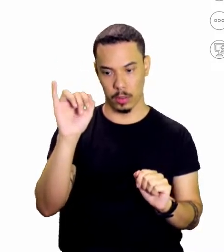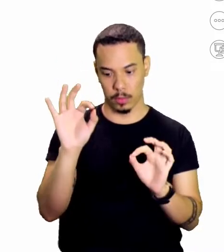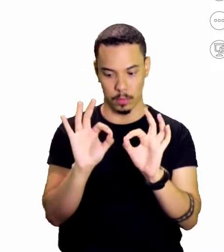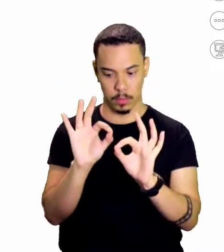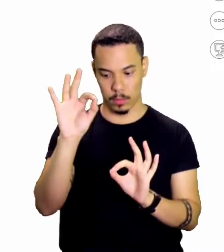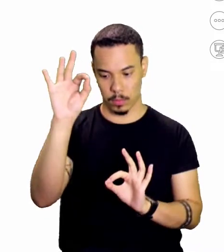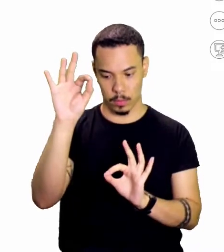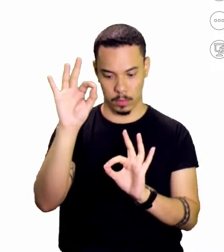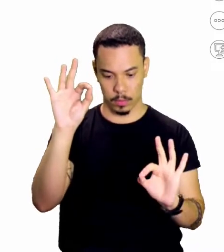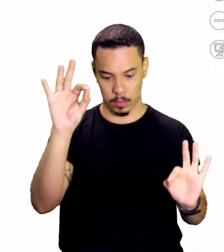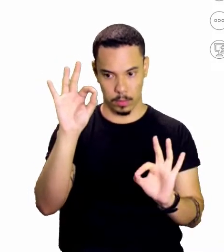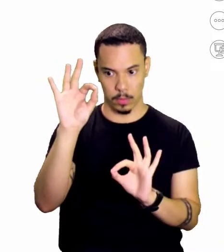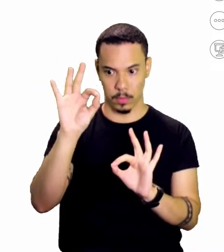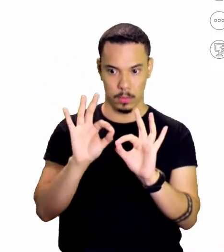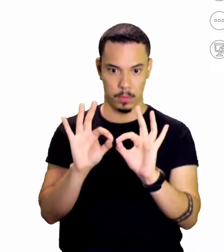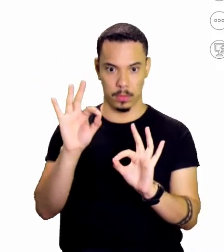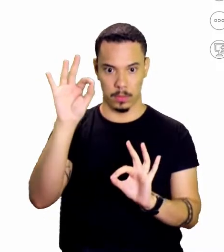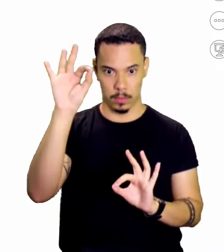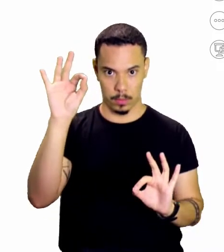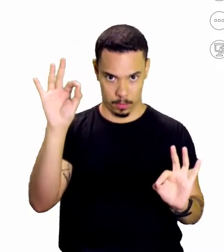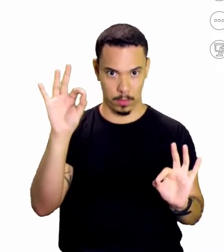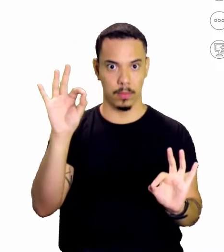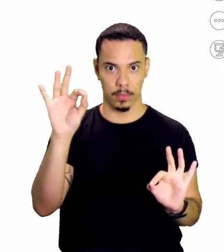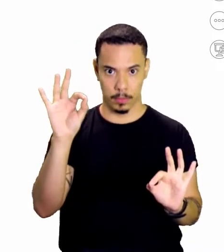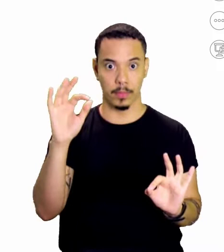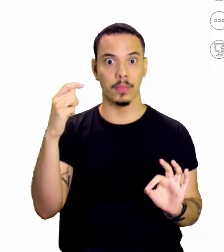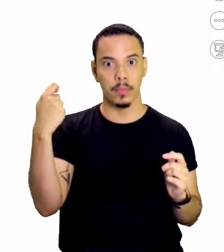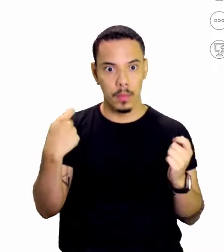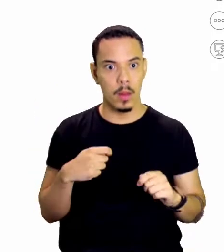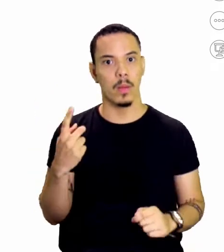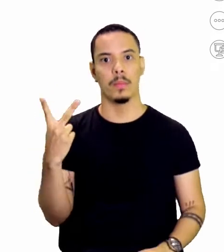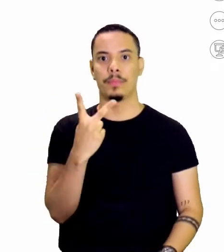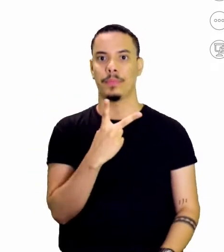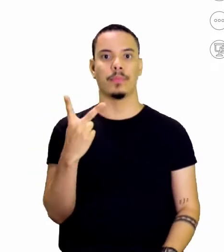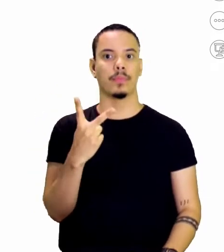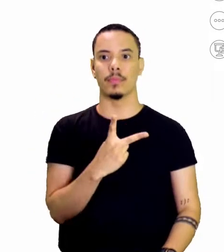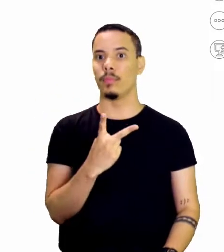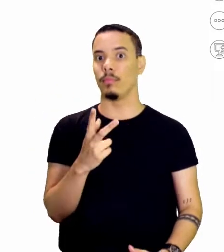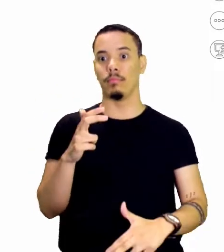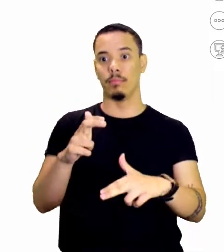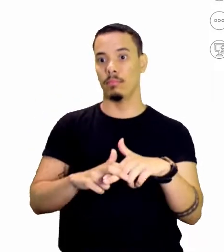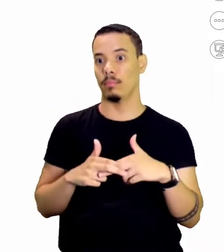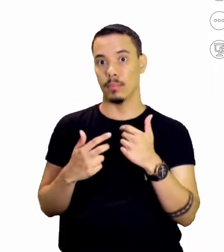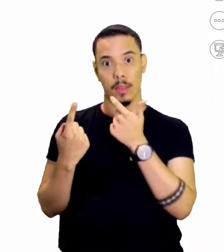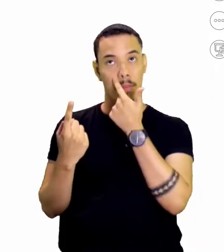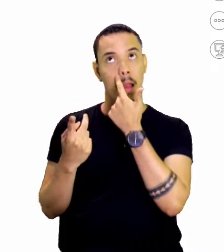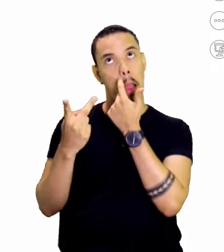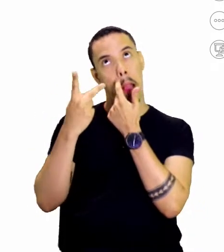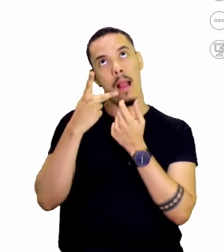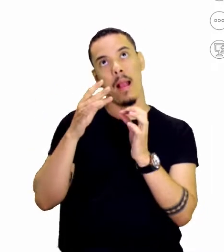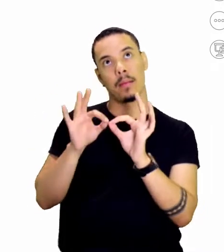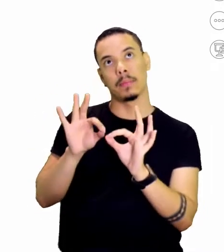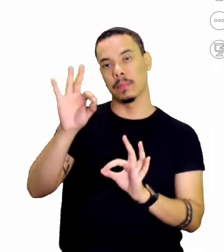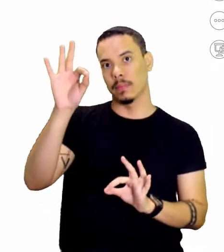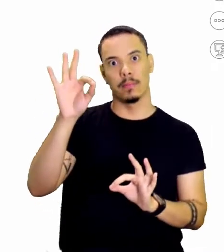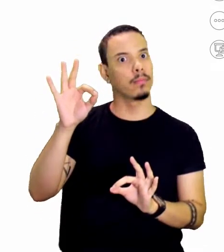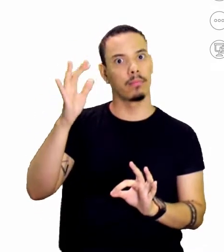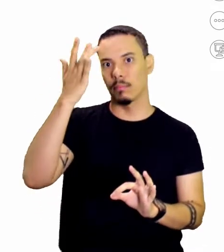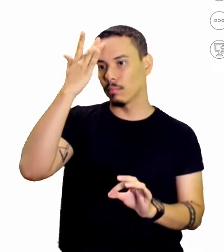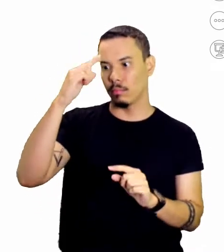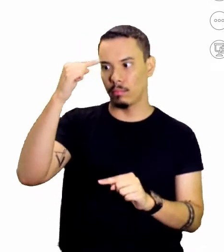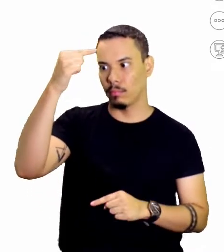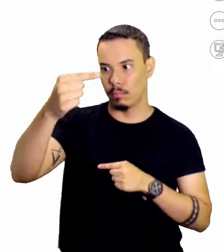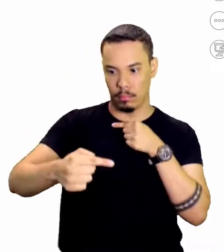uma atitude ela dá a volta na Terra essa para toda a volta você pode se você tem um cruzamento a longitude